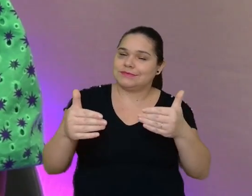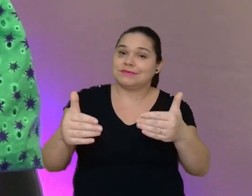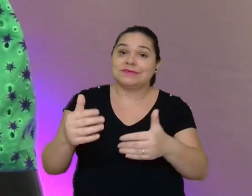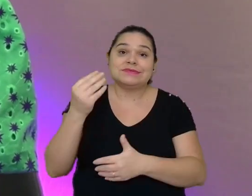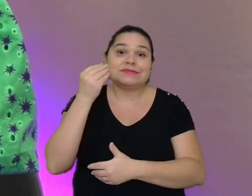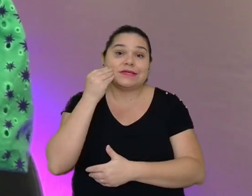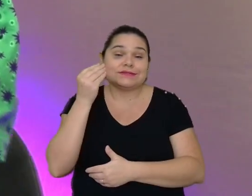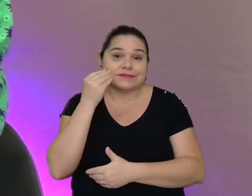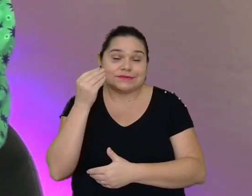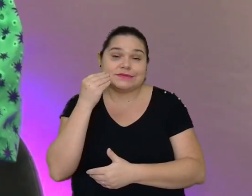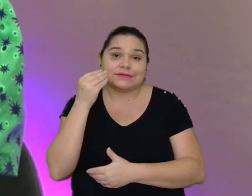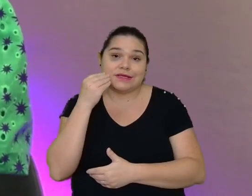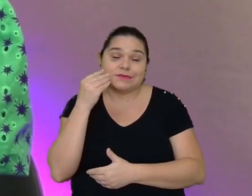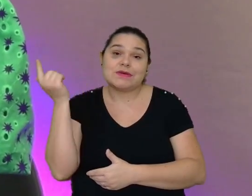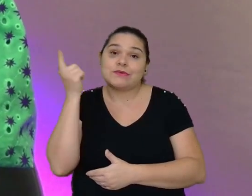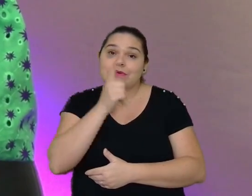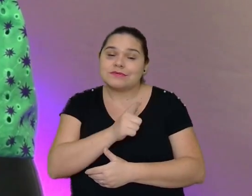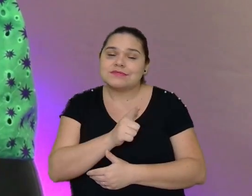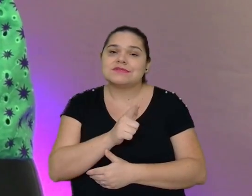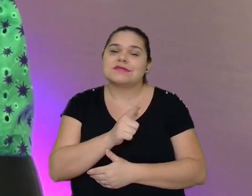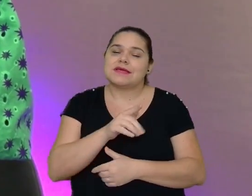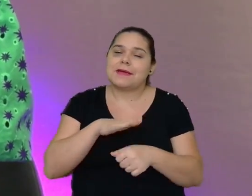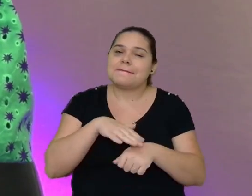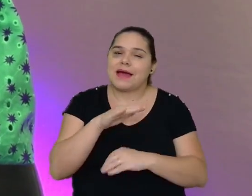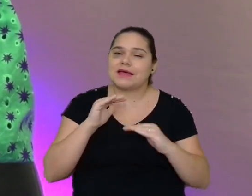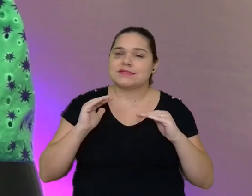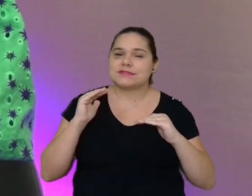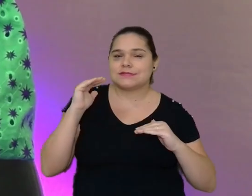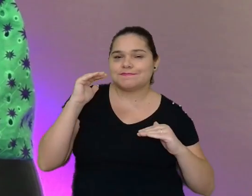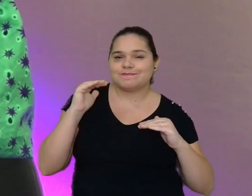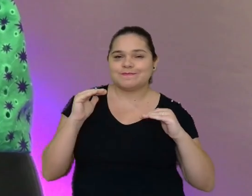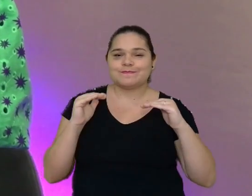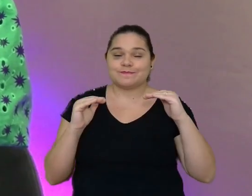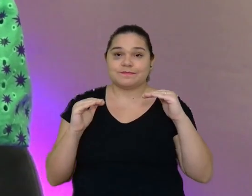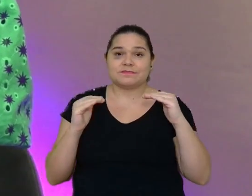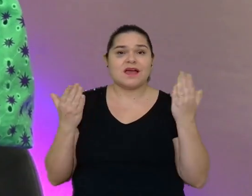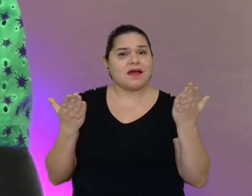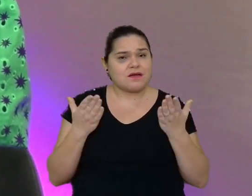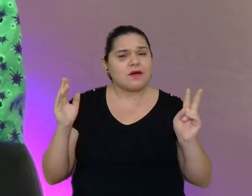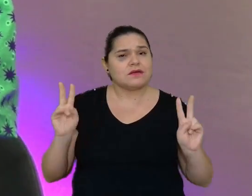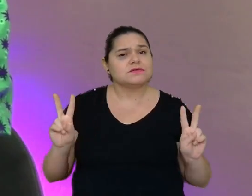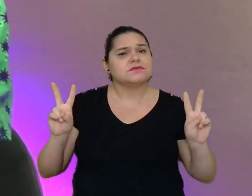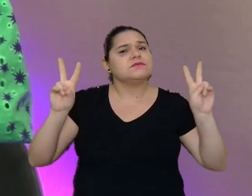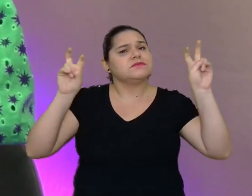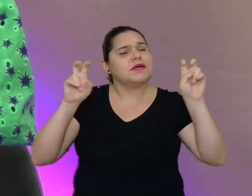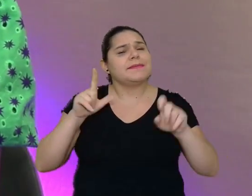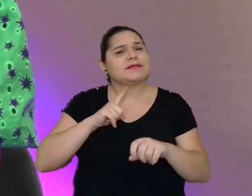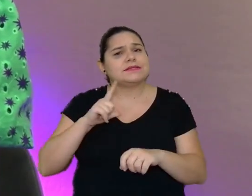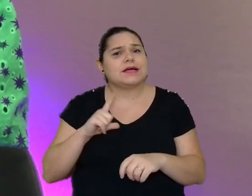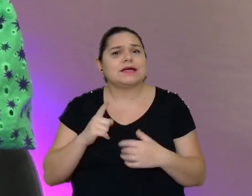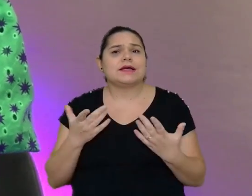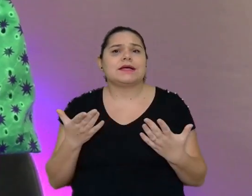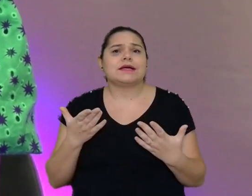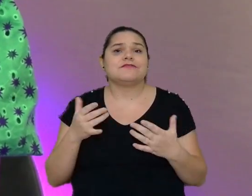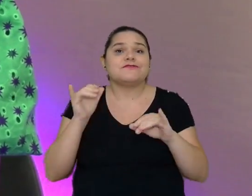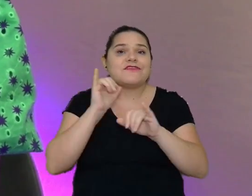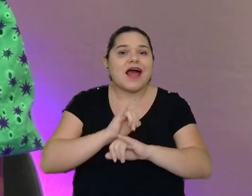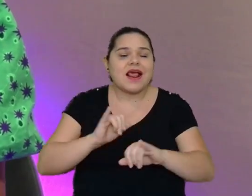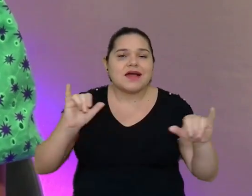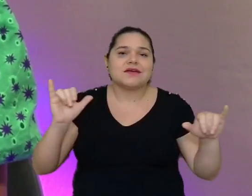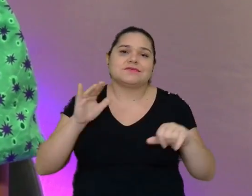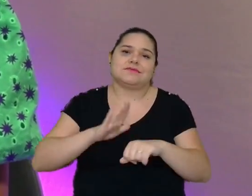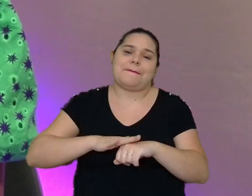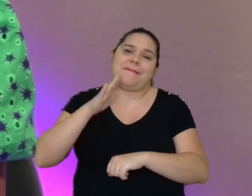chegue num momento mais de equidade, esses assuntos estão mais recentes, são mais visíveis, e